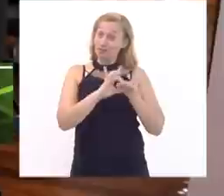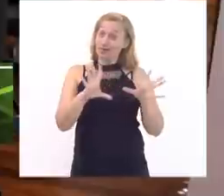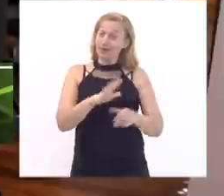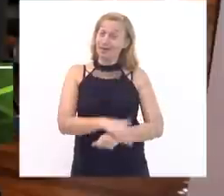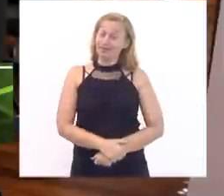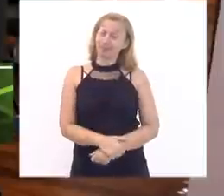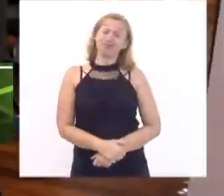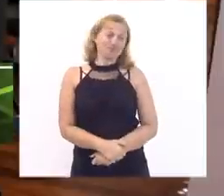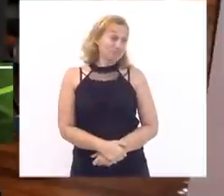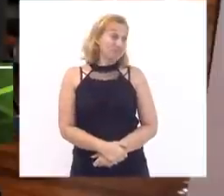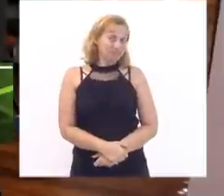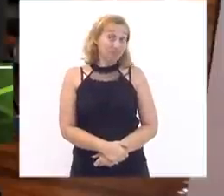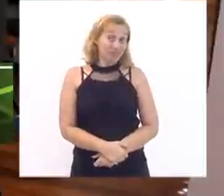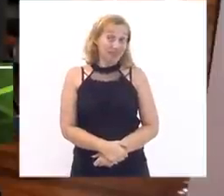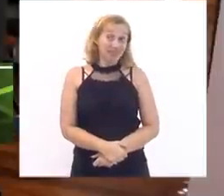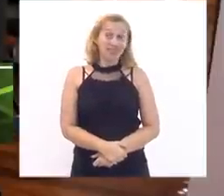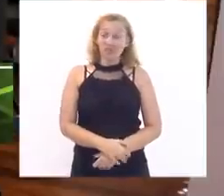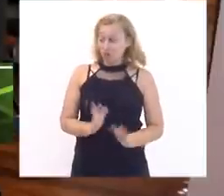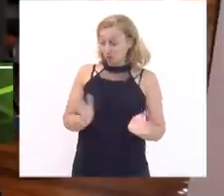Coração.